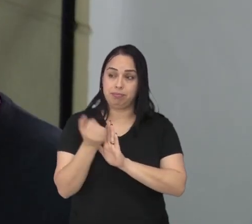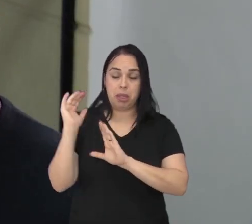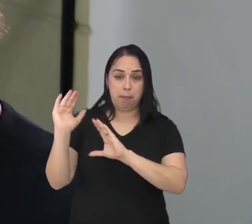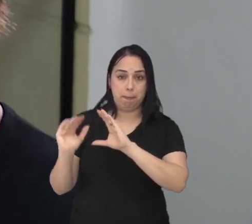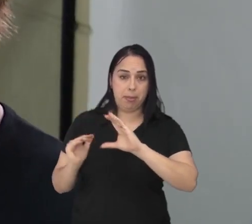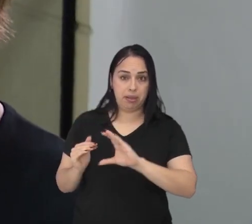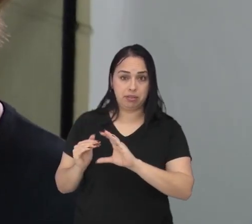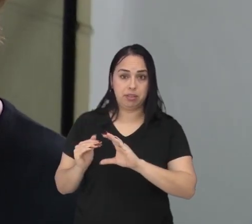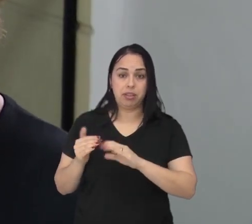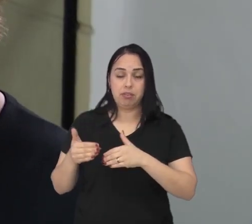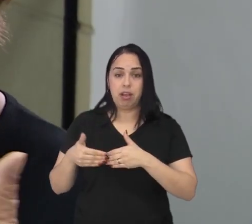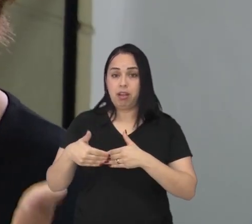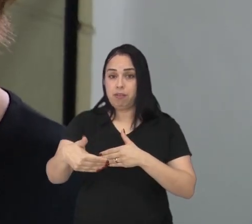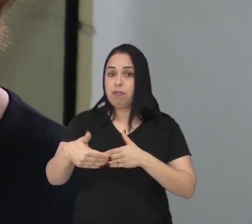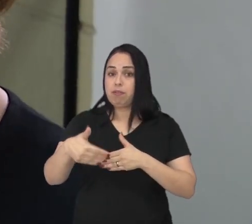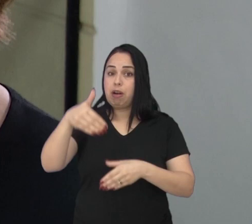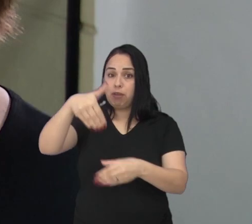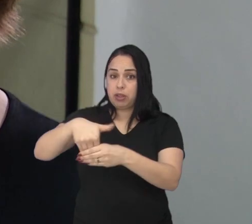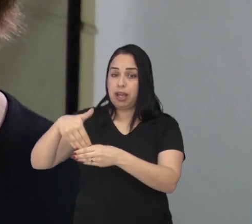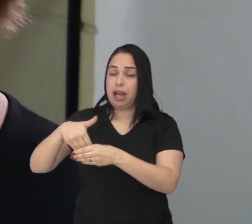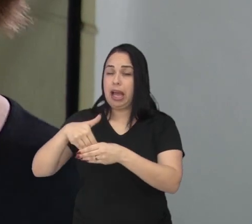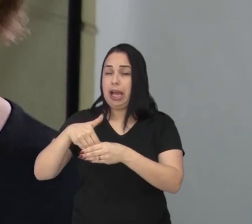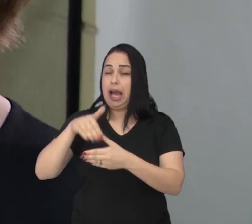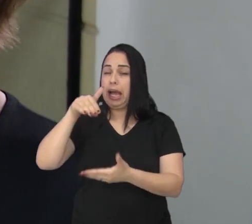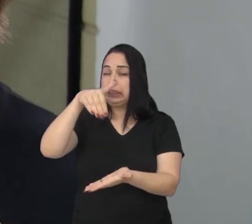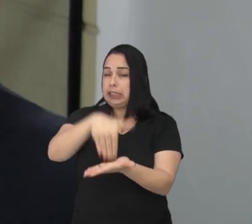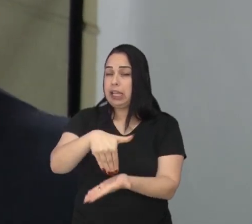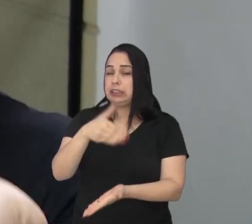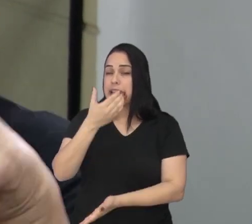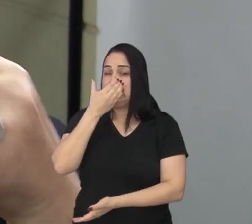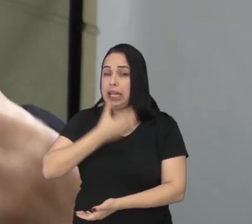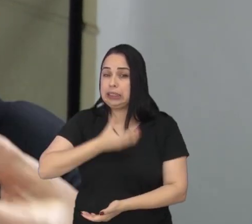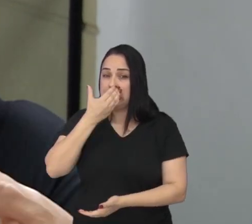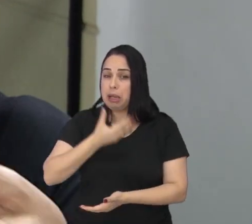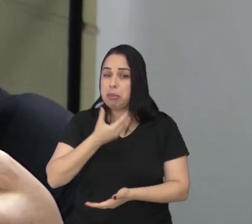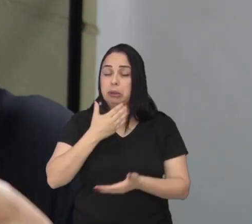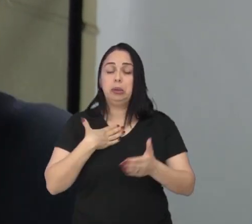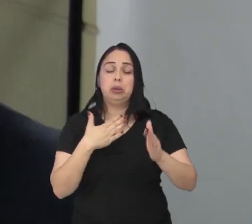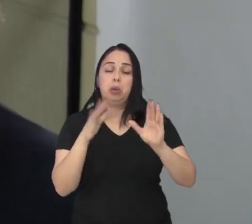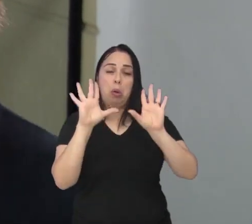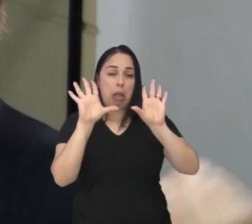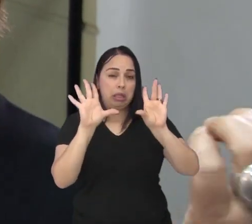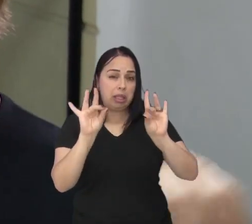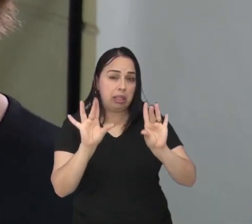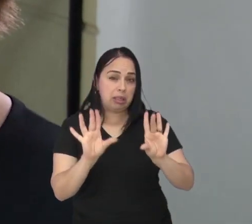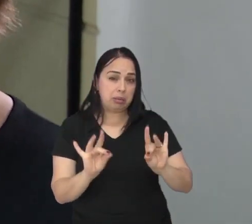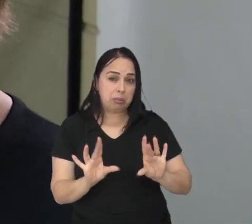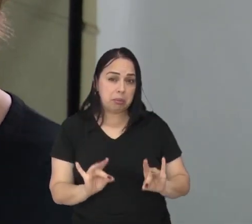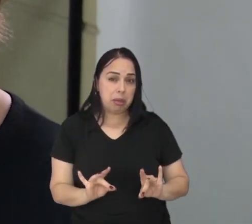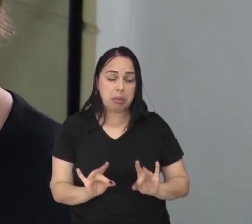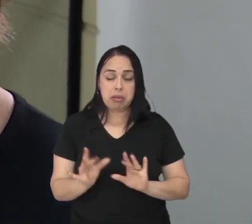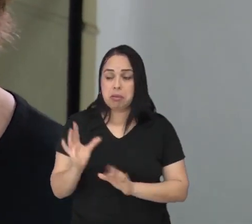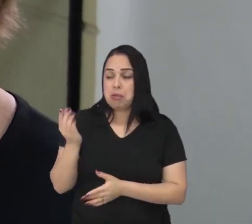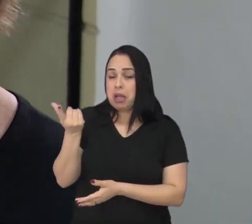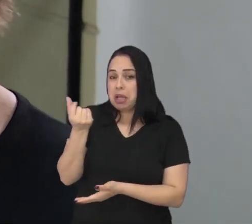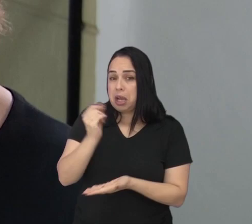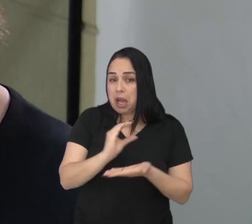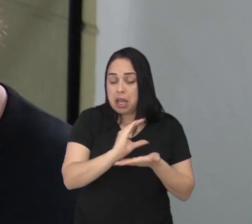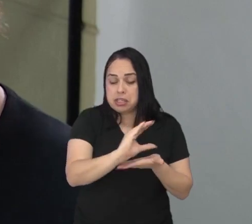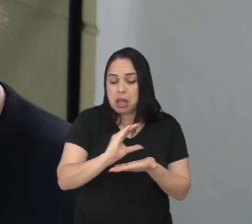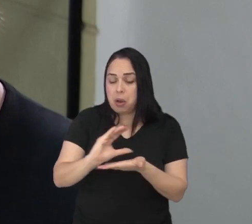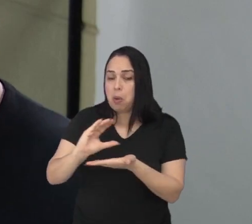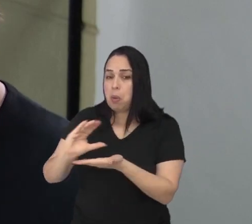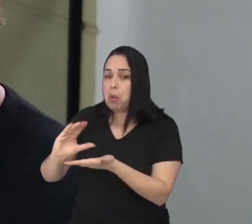ser votado até o início de dezembro. Ele está detalhando quanto vai gastar